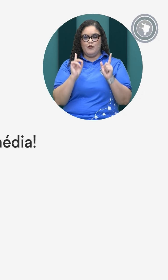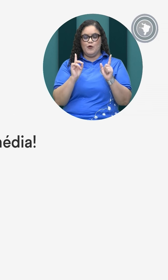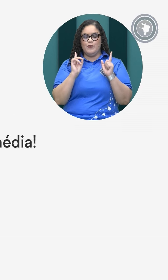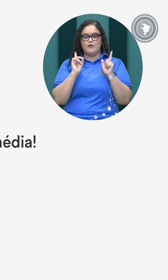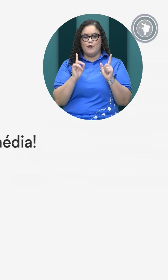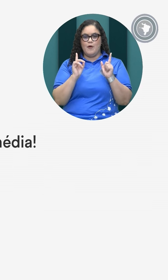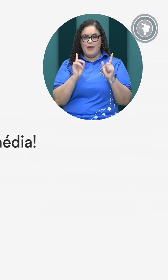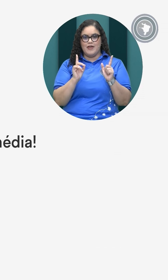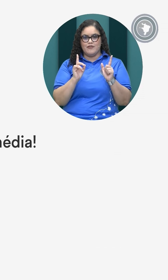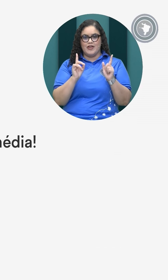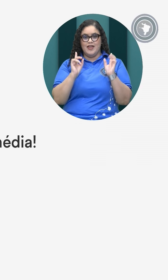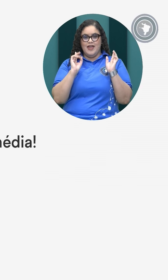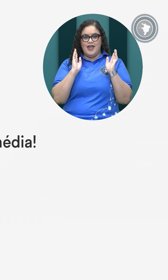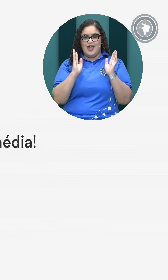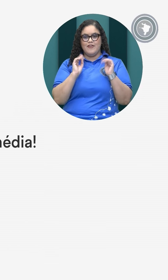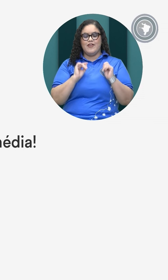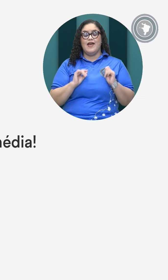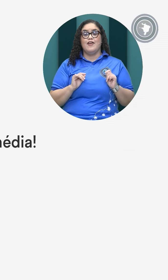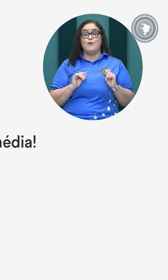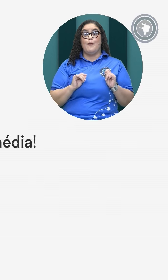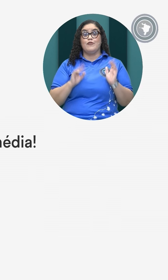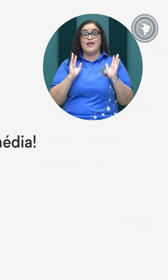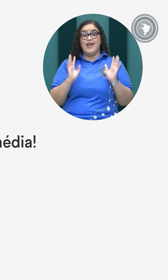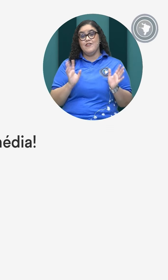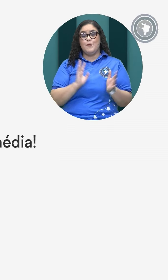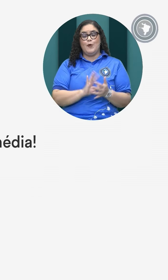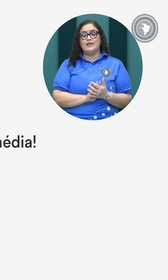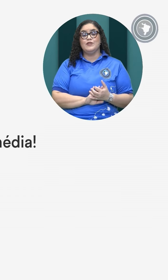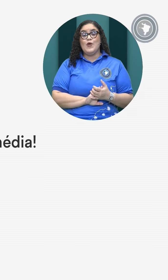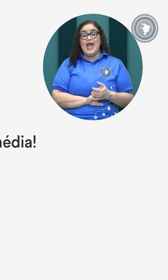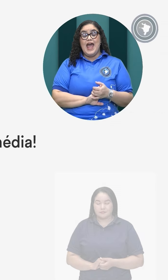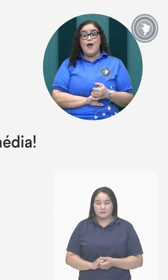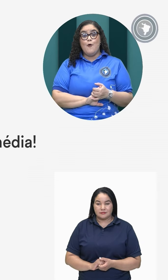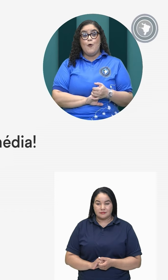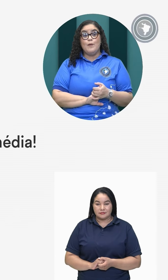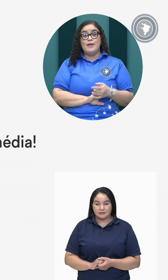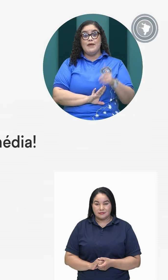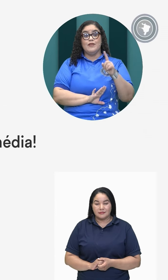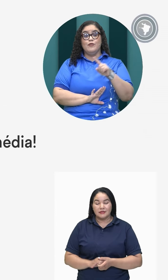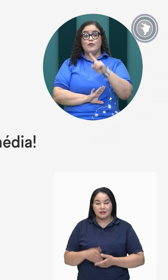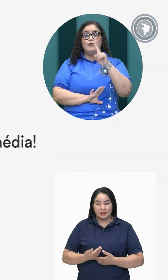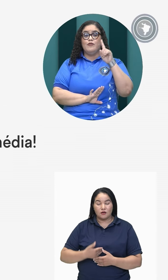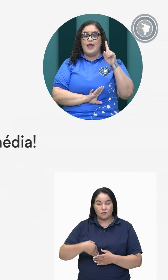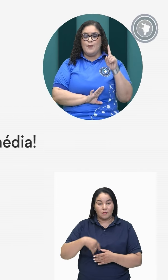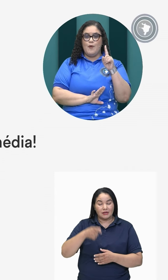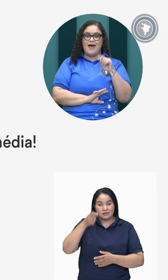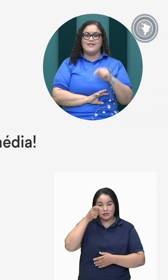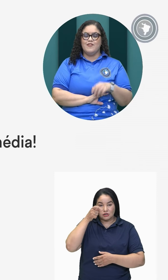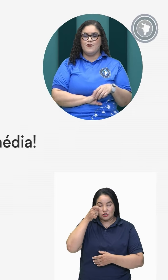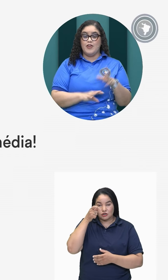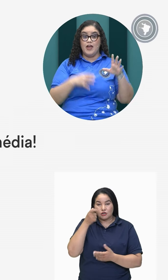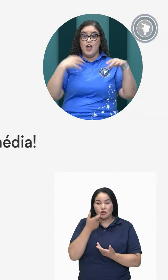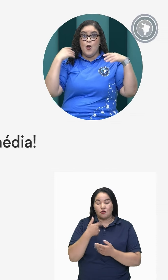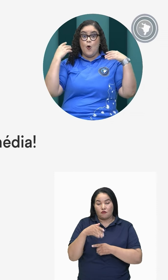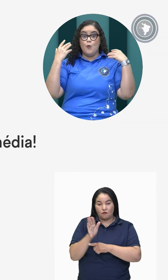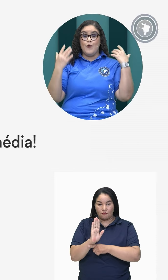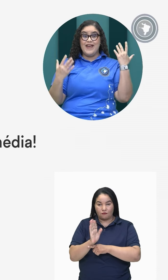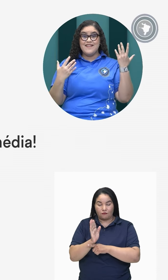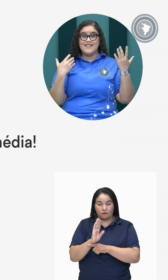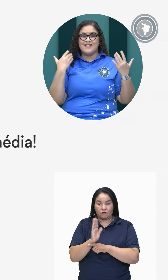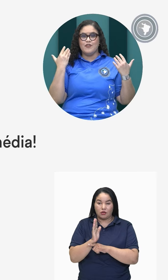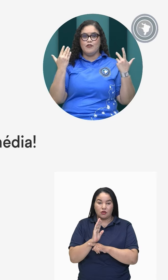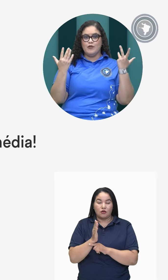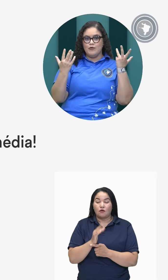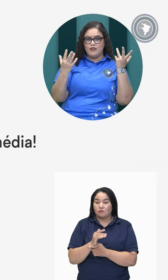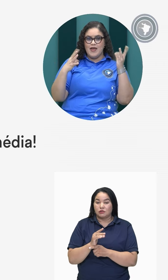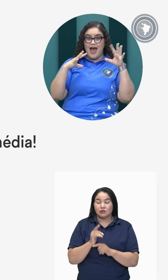novo filme de comédia. Esta é a resposta. Este, portanto, é o complemento do verbo assistir, com